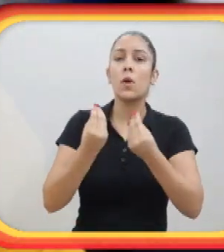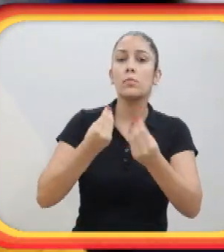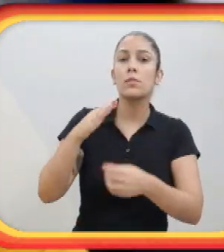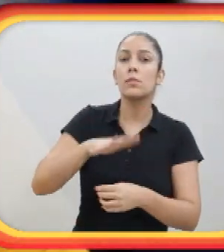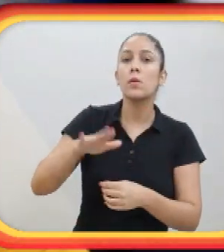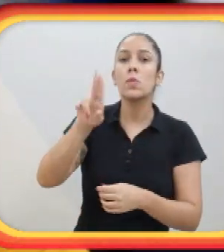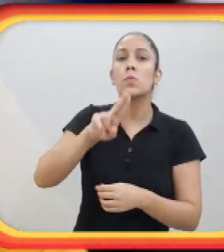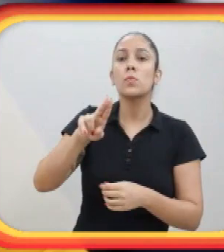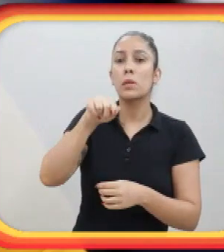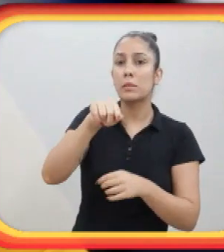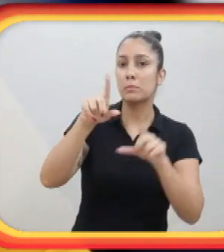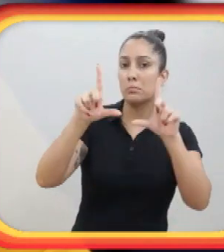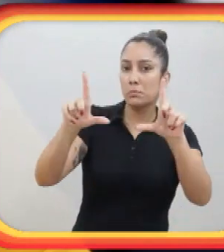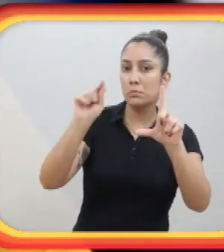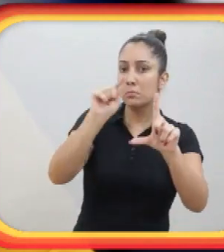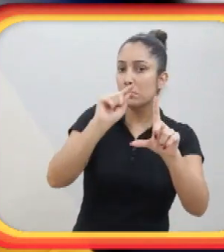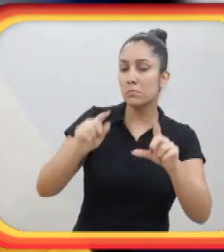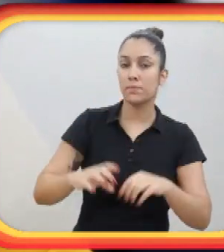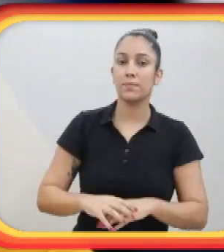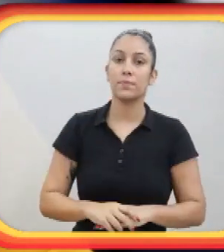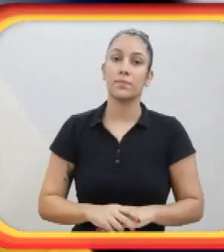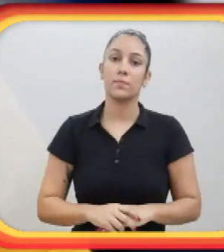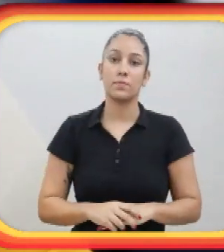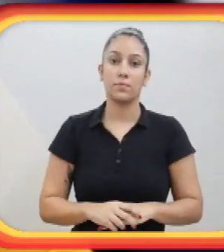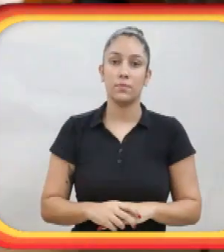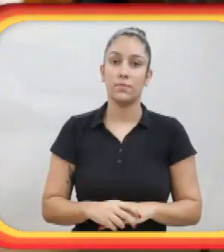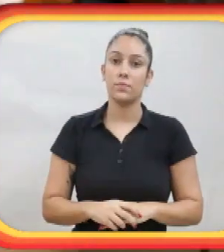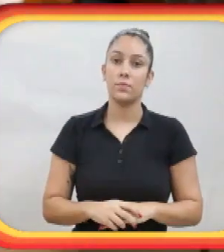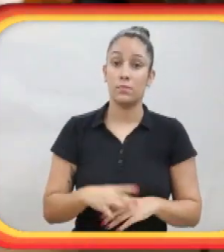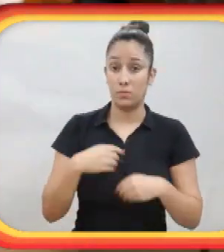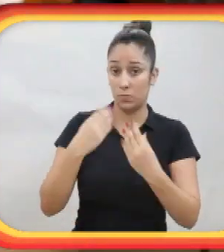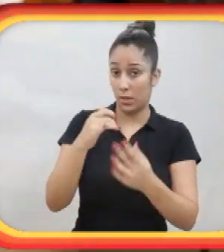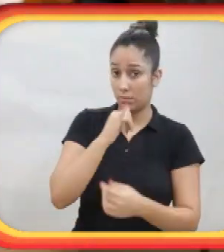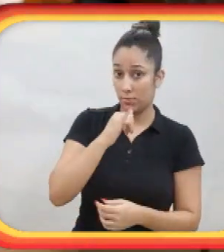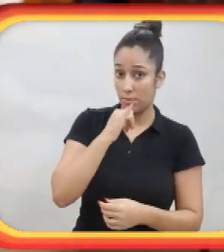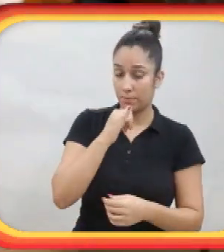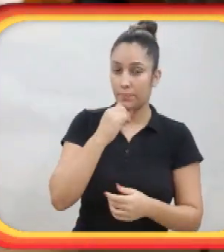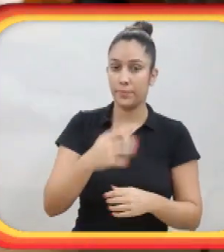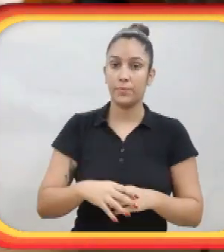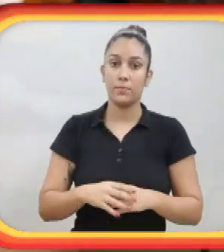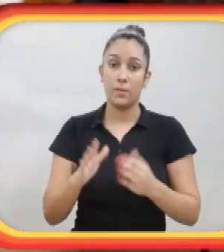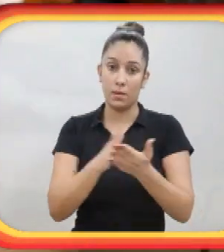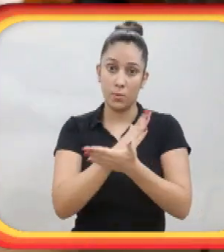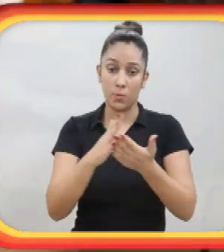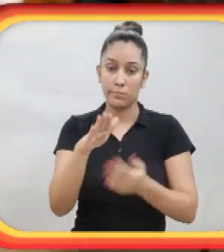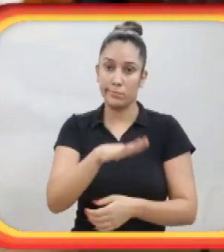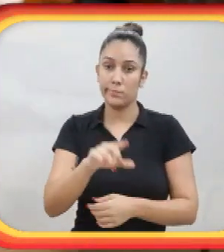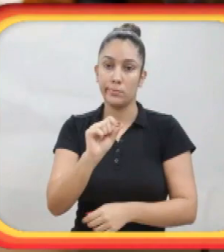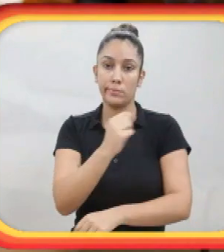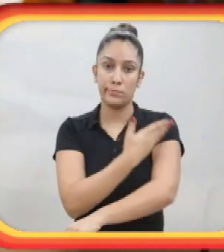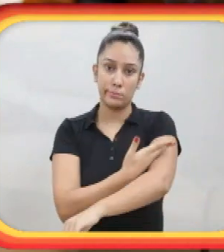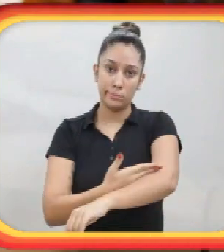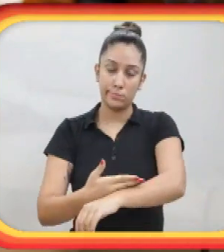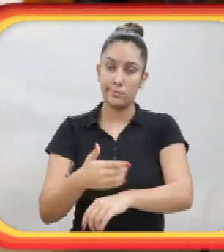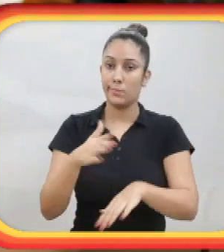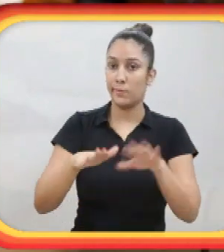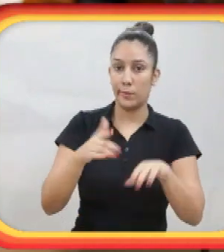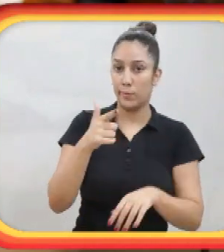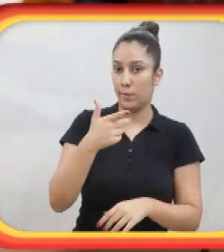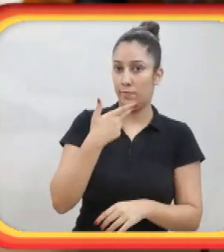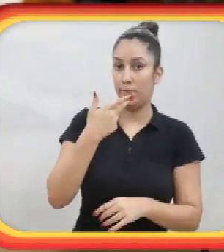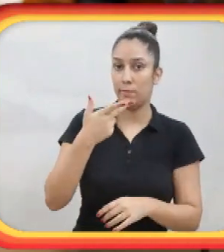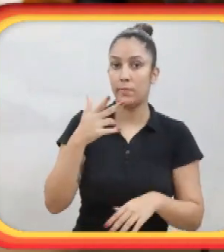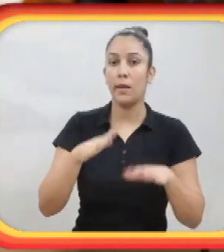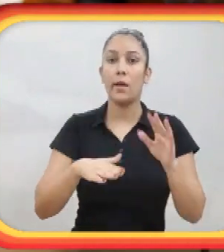é que as crianças utilizam esse tipo de prancha? Eu vou te dar um exemplo. Algumas crianças que não têm